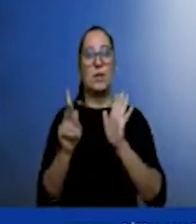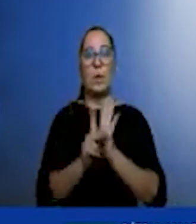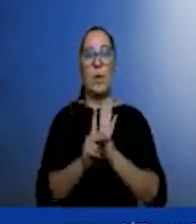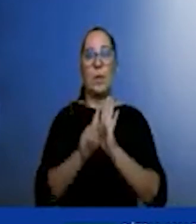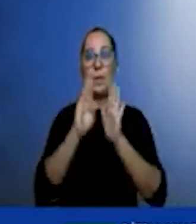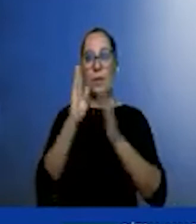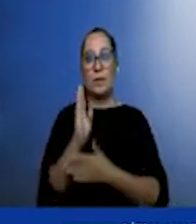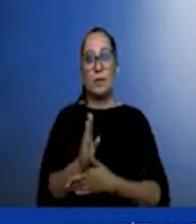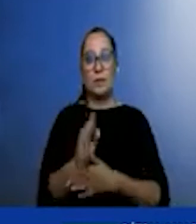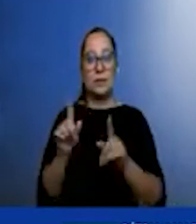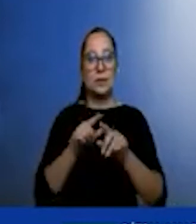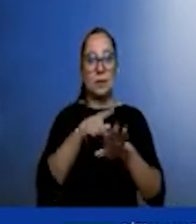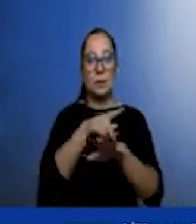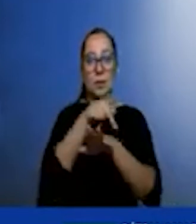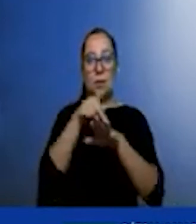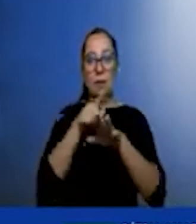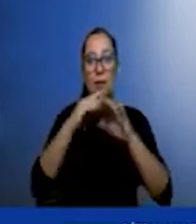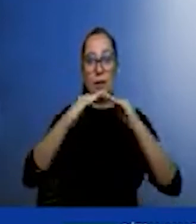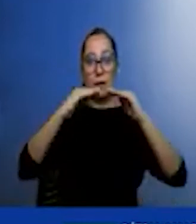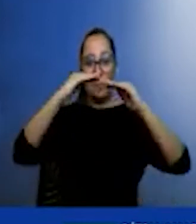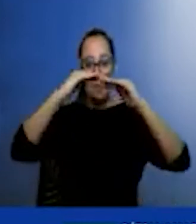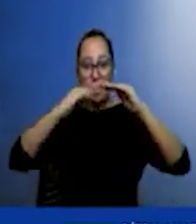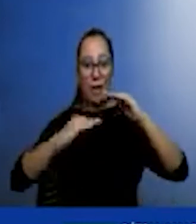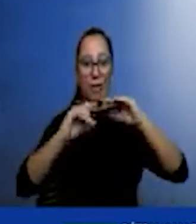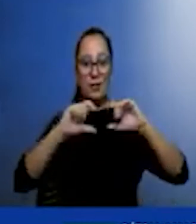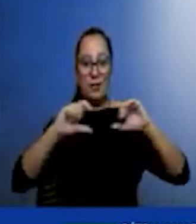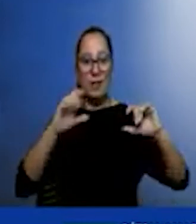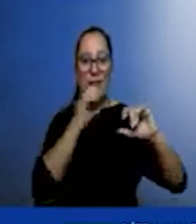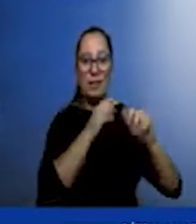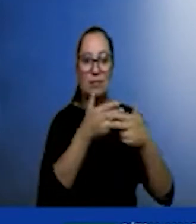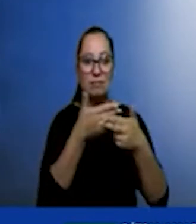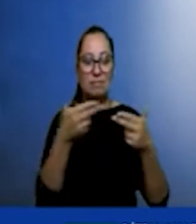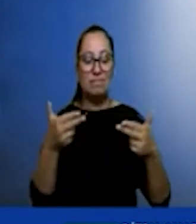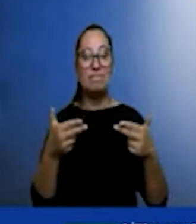dos países tropicais. Então,